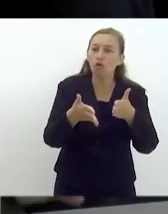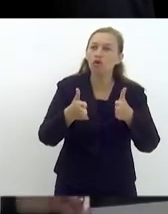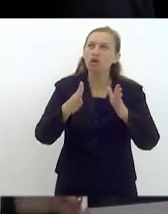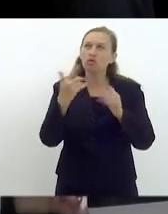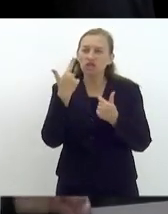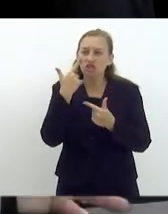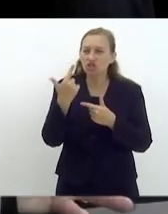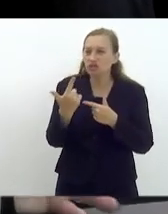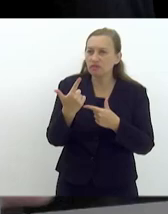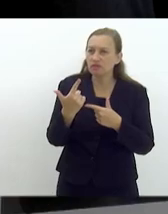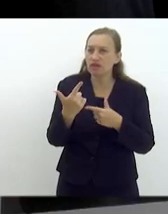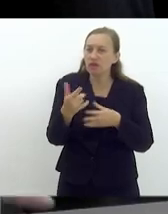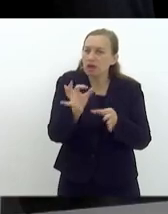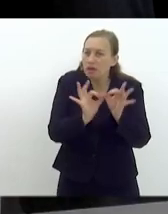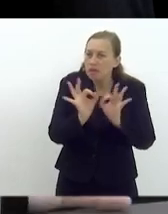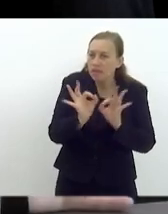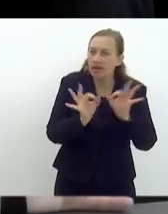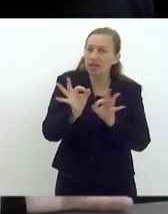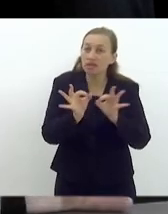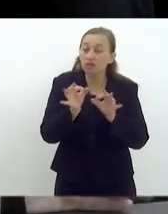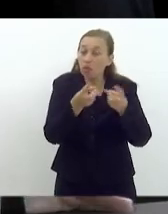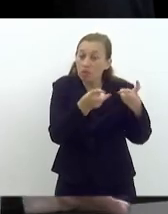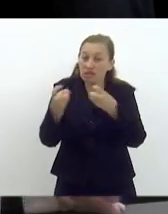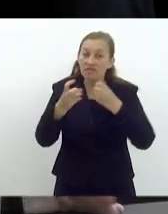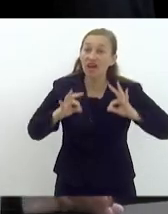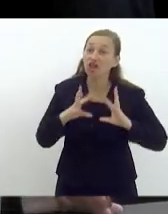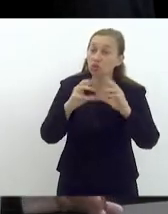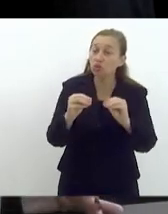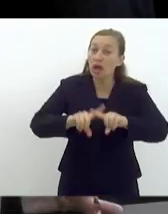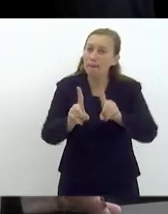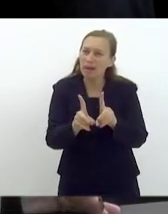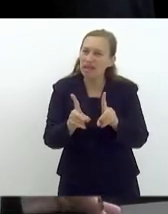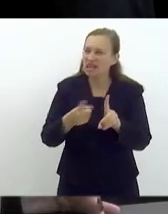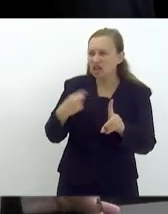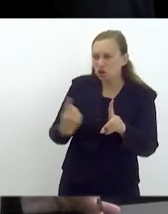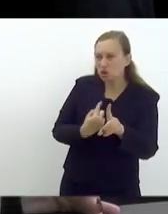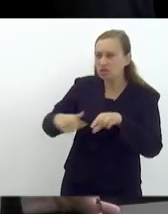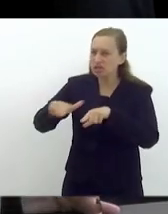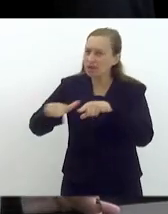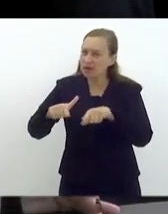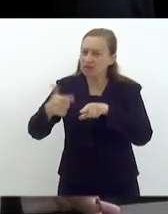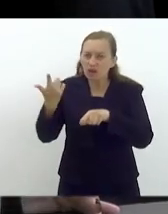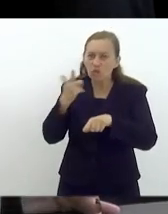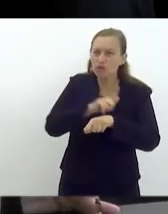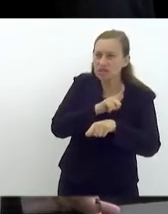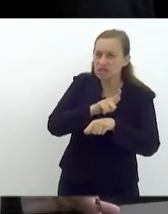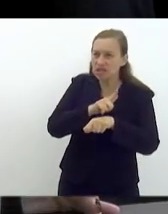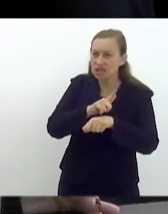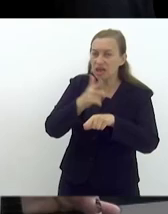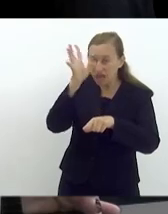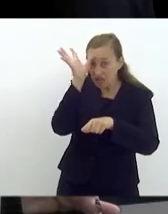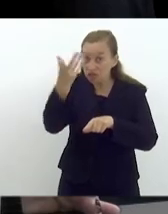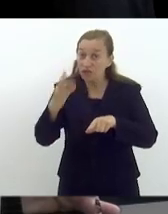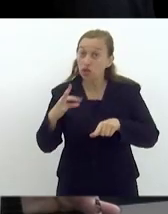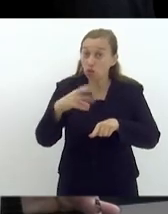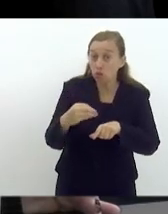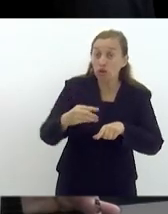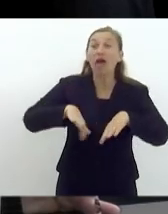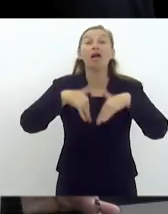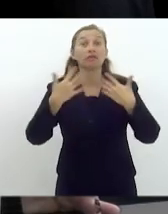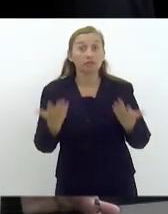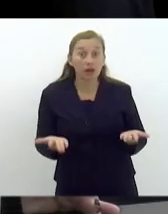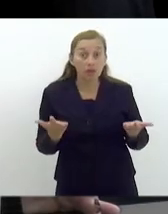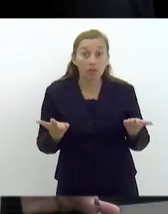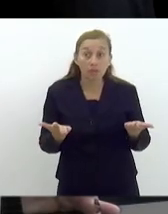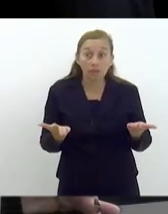gente cria um procedimento de cadeia de custar a gente vai ter que observar para tudo mas será que também a nossa perícia vai conseguir da vazão a essa demanda toda então